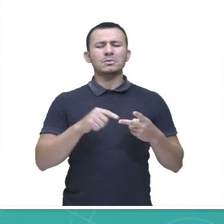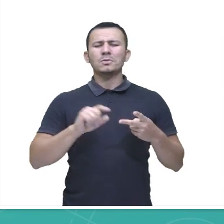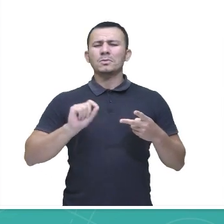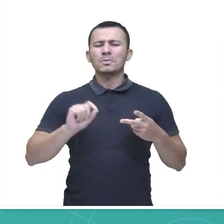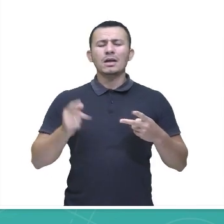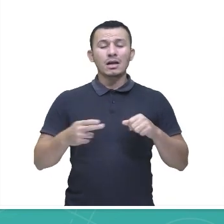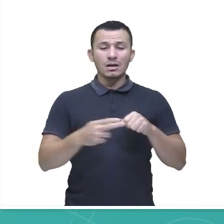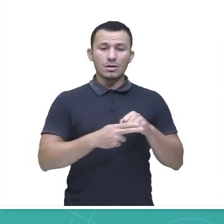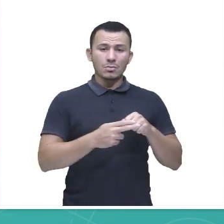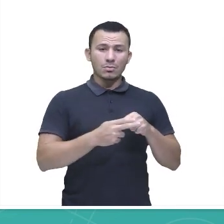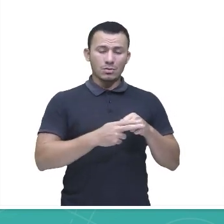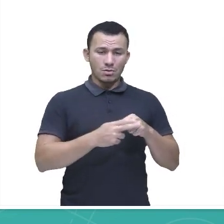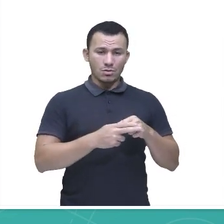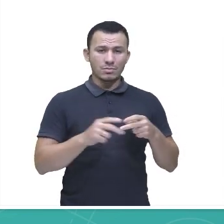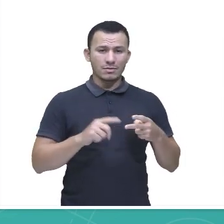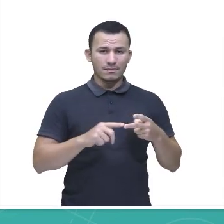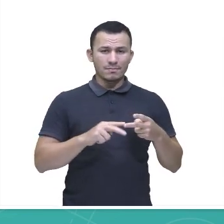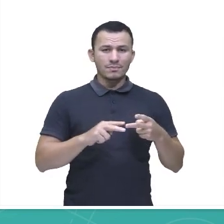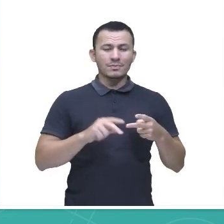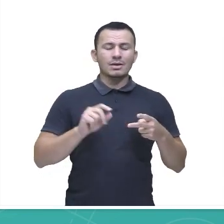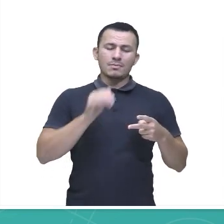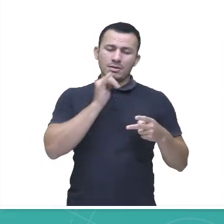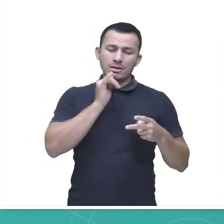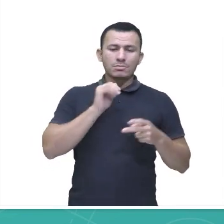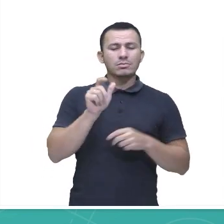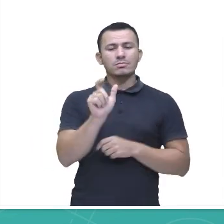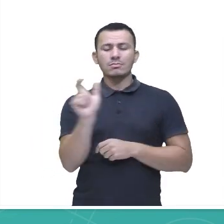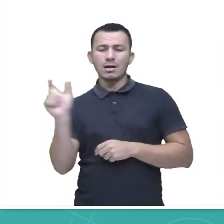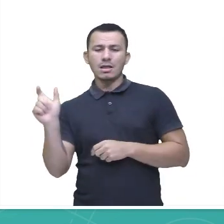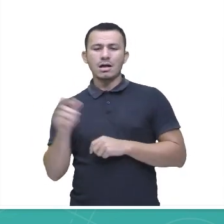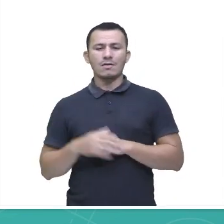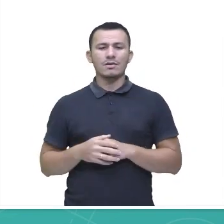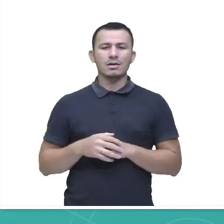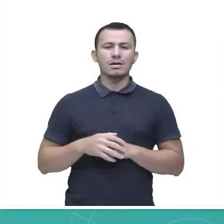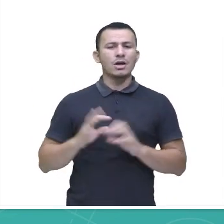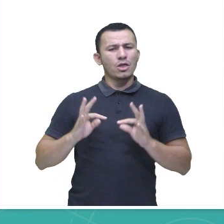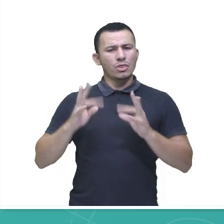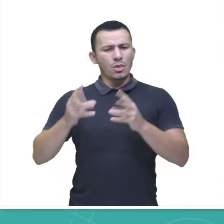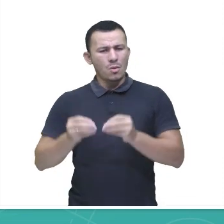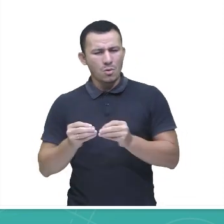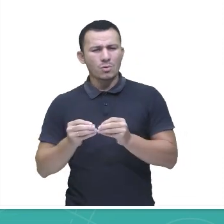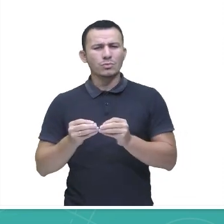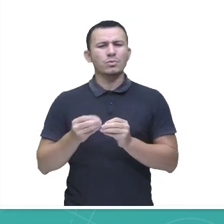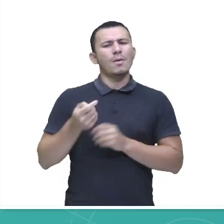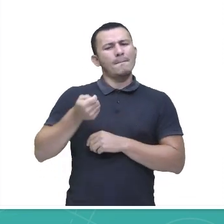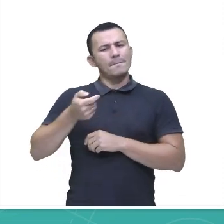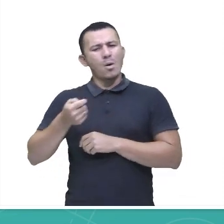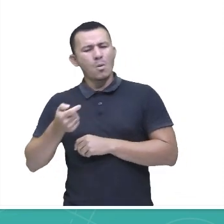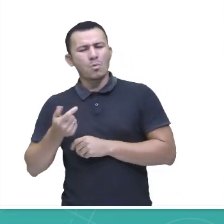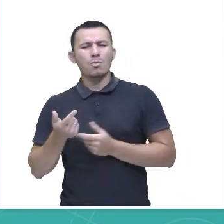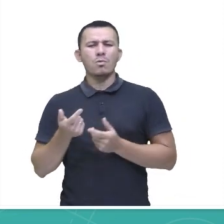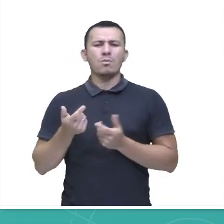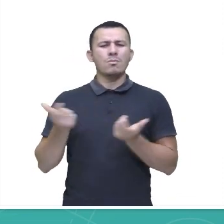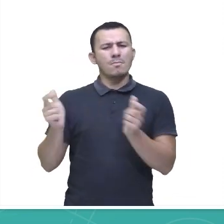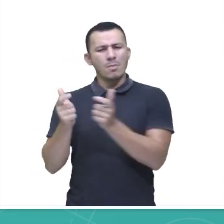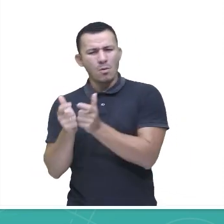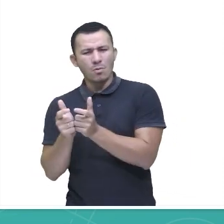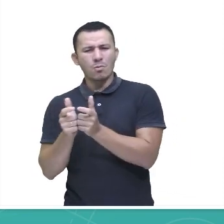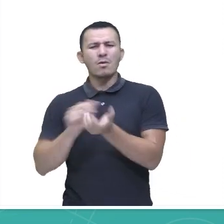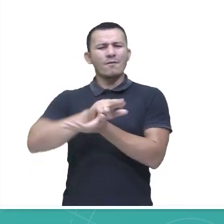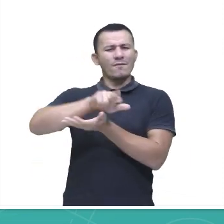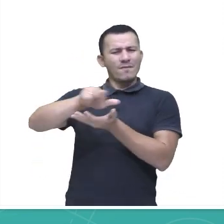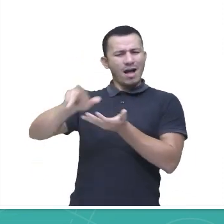são todos aquelas palavras como, por exemplo, todo, todos, pouco, poucas, poucos,